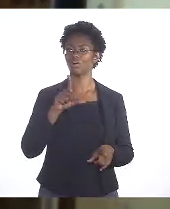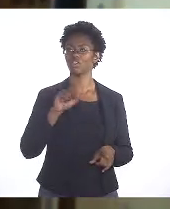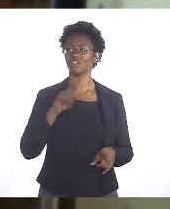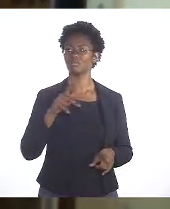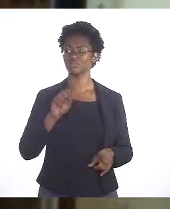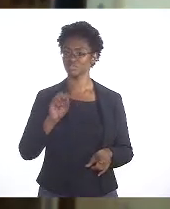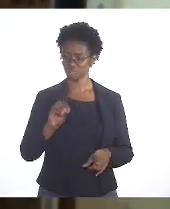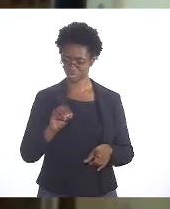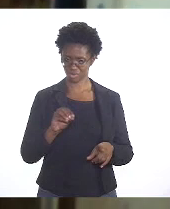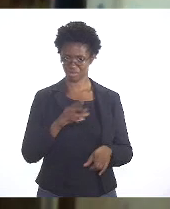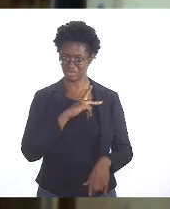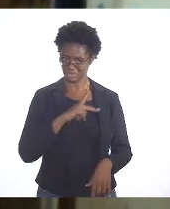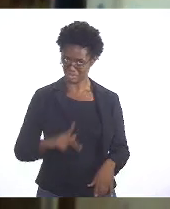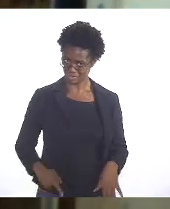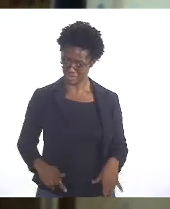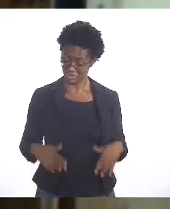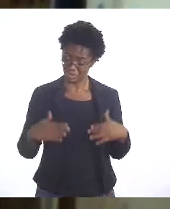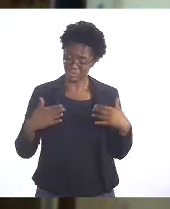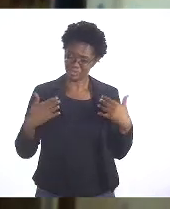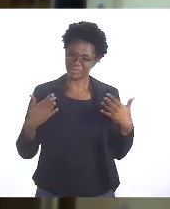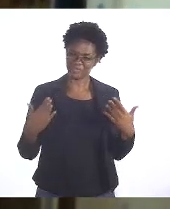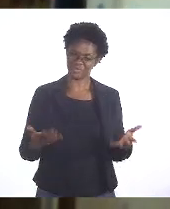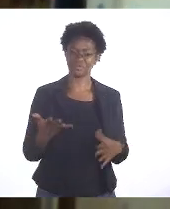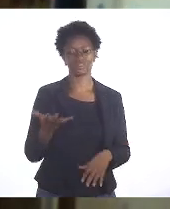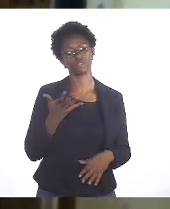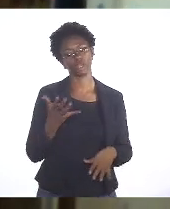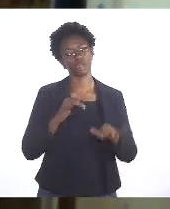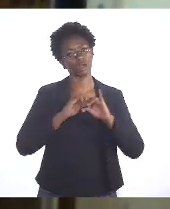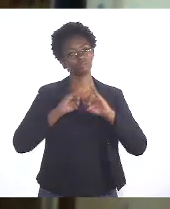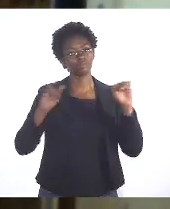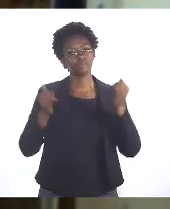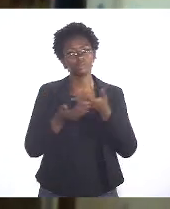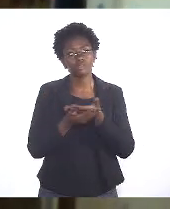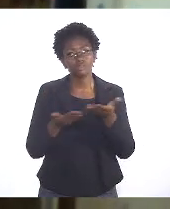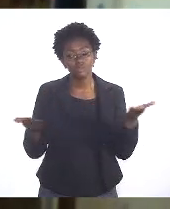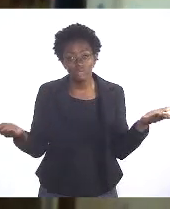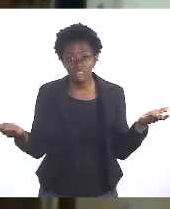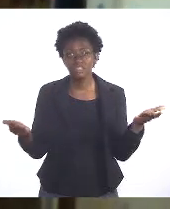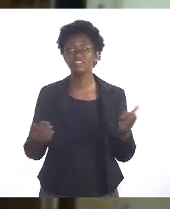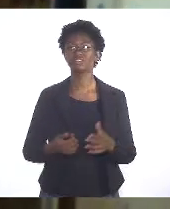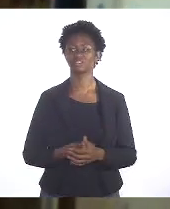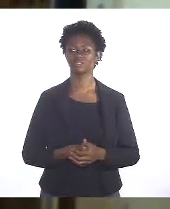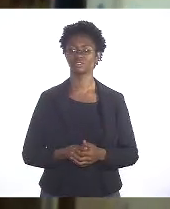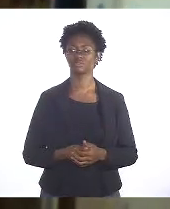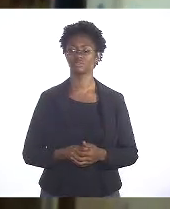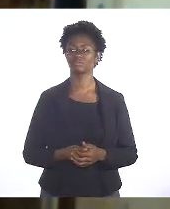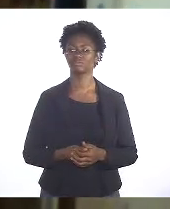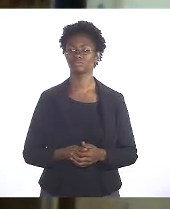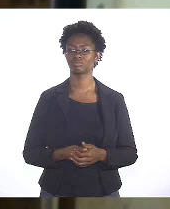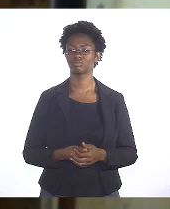presidente. Então, queria só dizer que